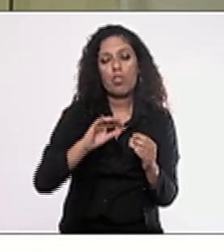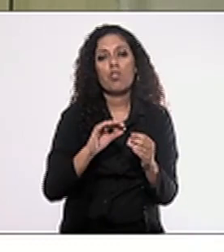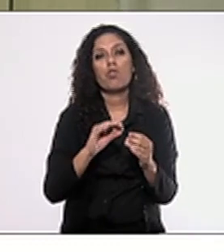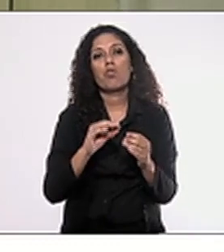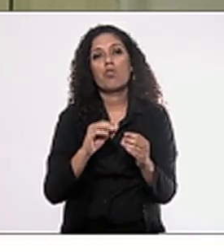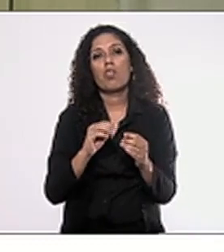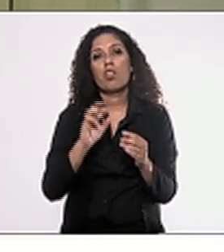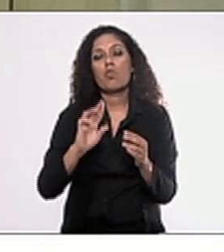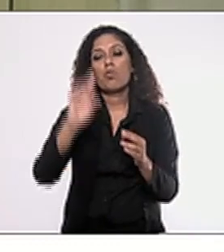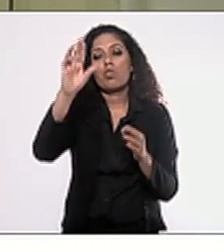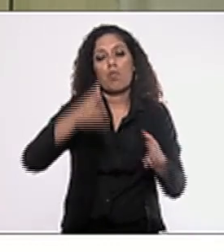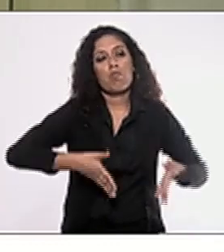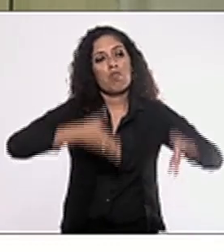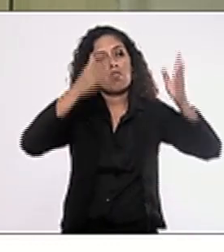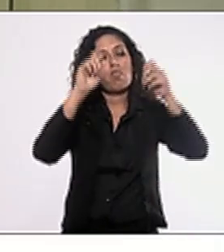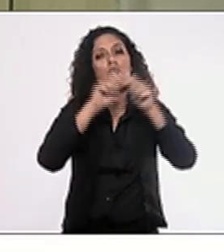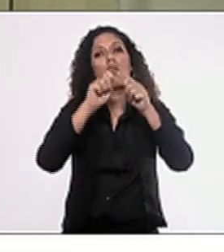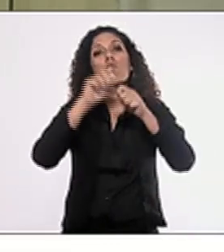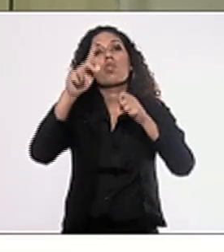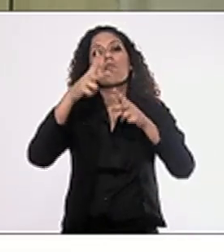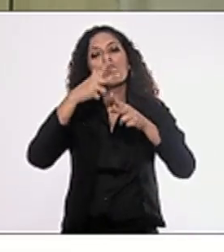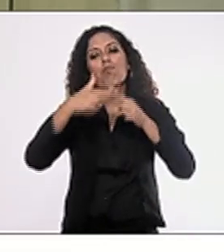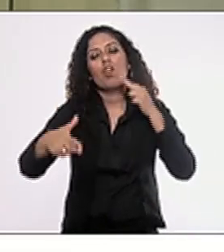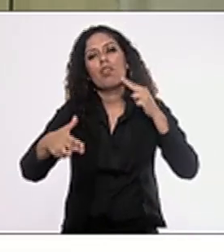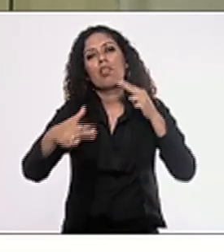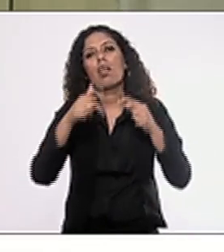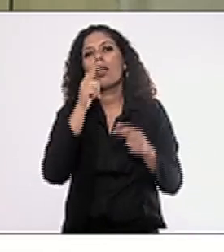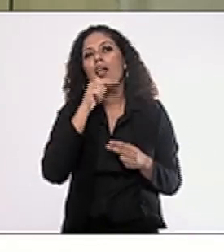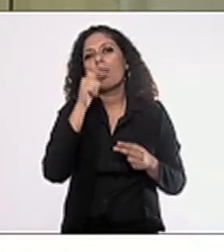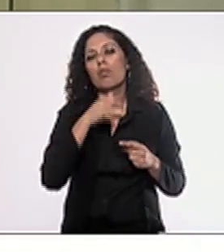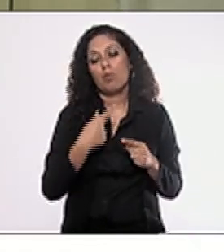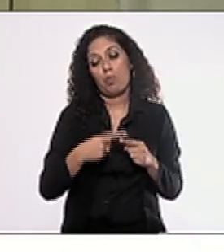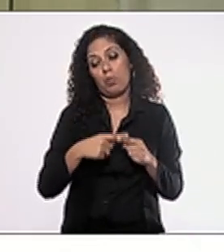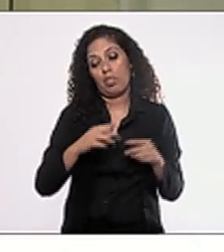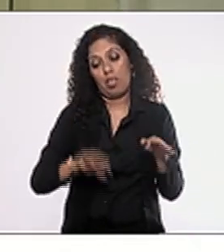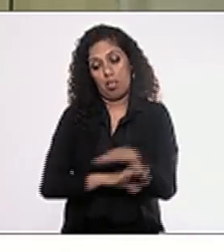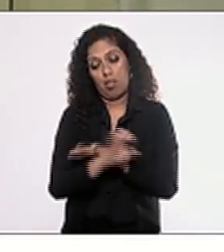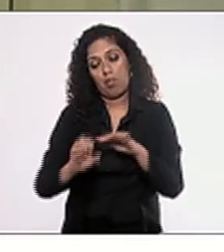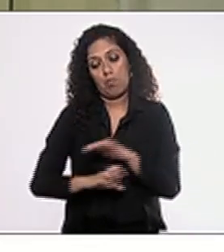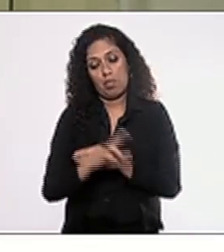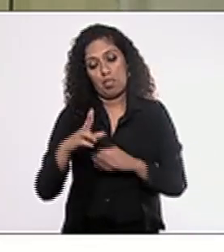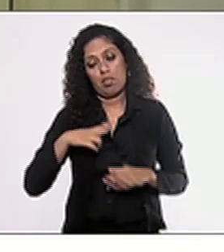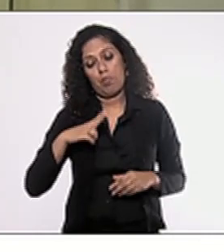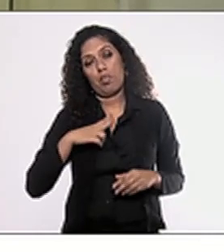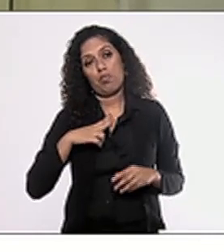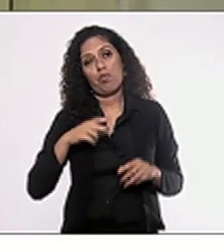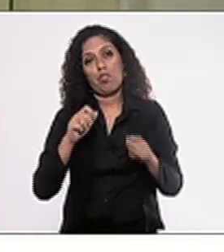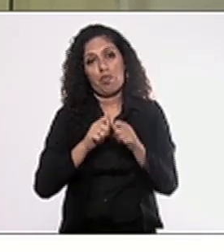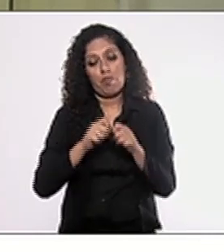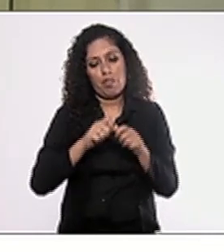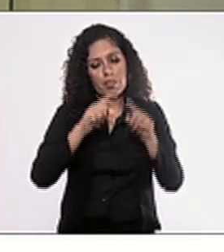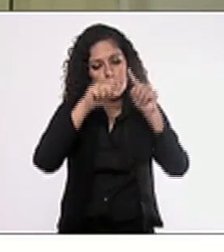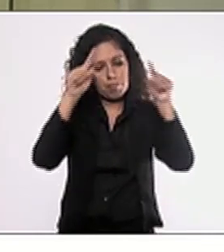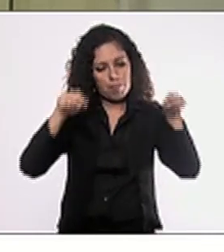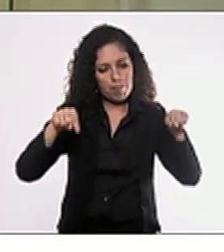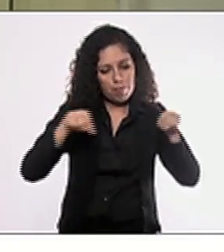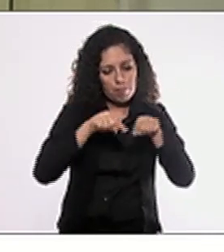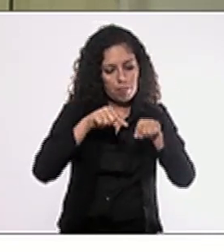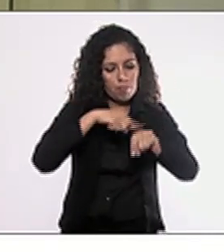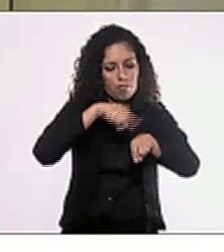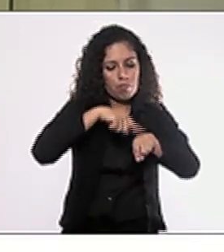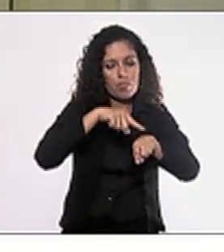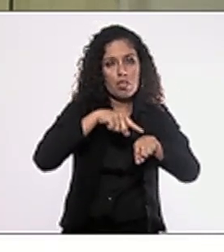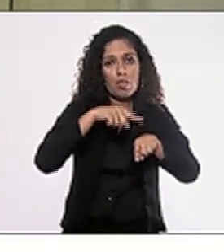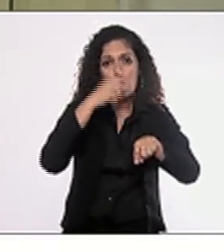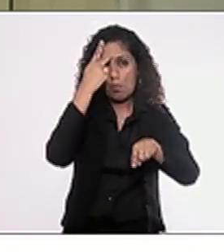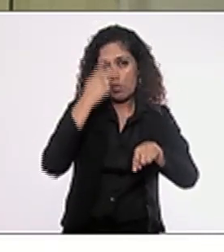água. Então, o síndico tem como fazer o corte, por quê? Porque a empresa privada fez a individualização. Quando ela